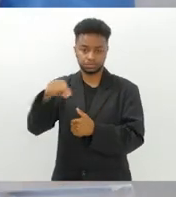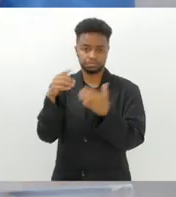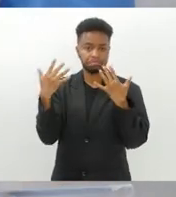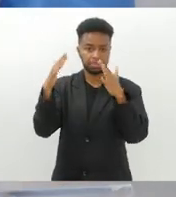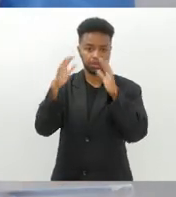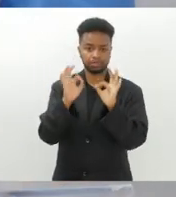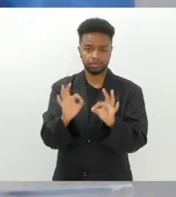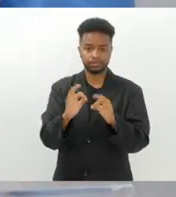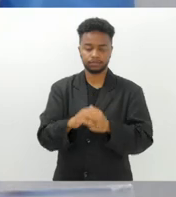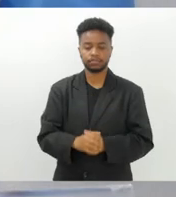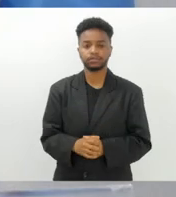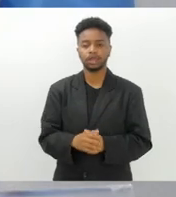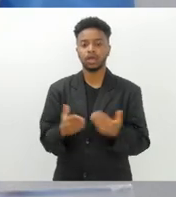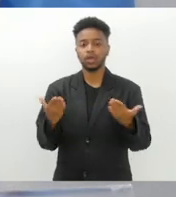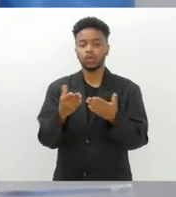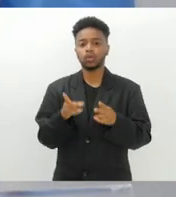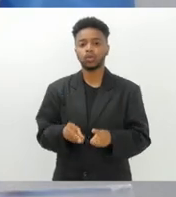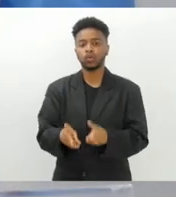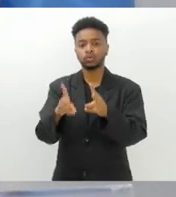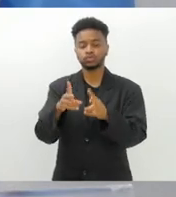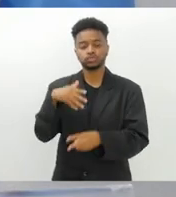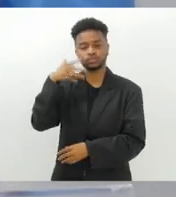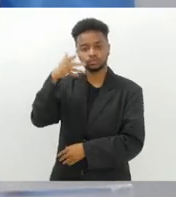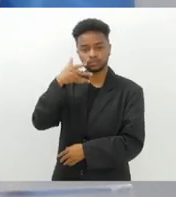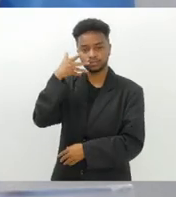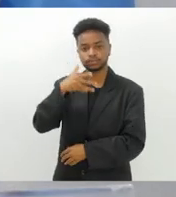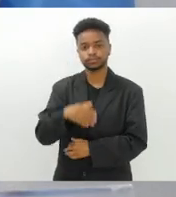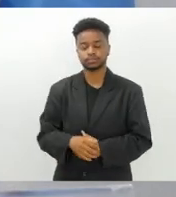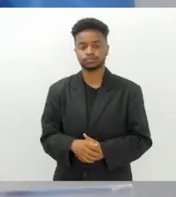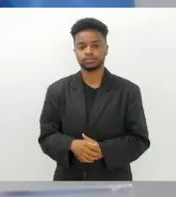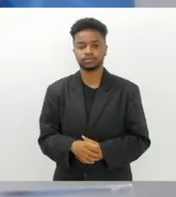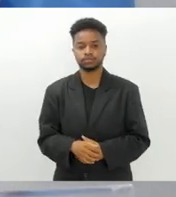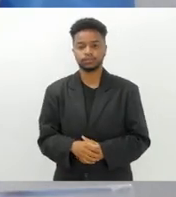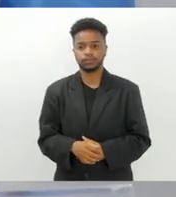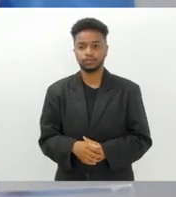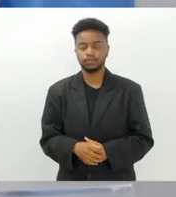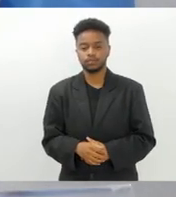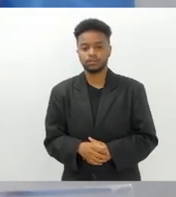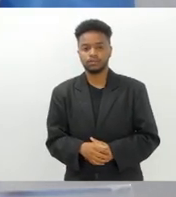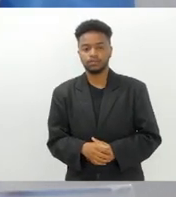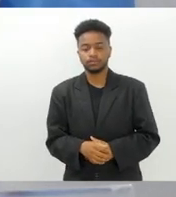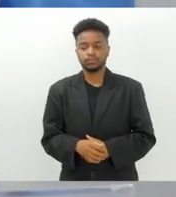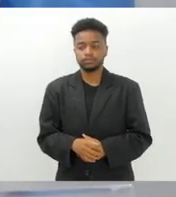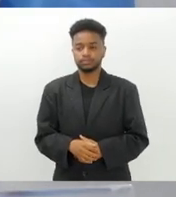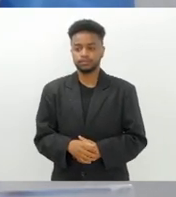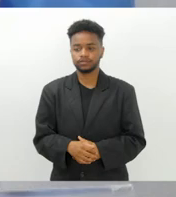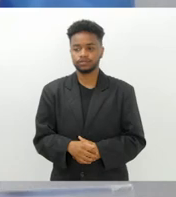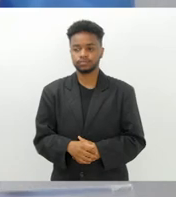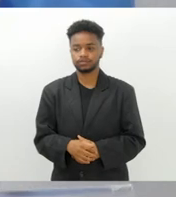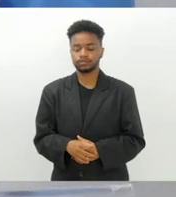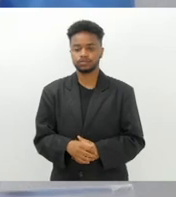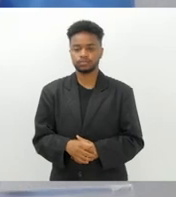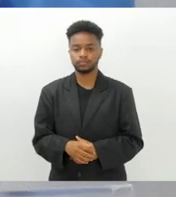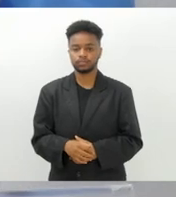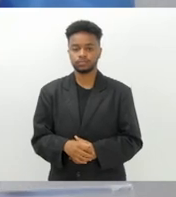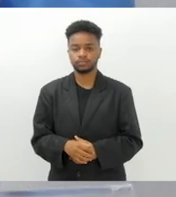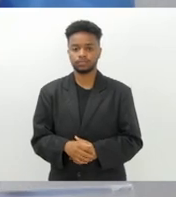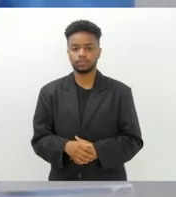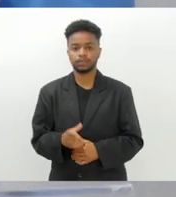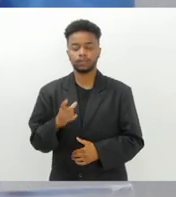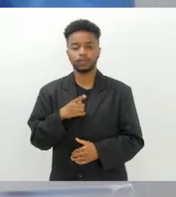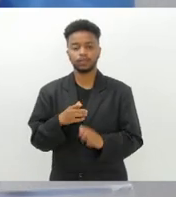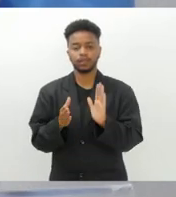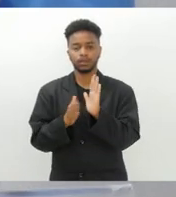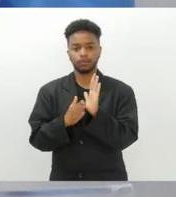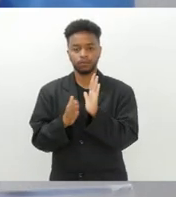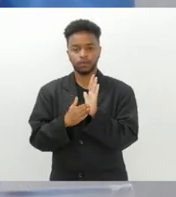dar sequência aqui às falas. O seguinte, segundo a proposta da audiência, é